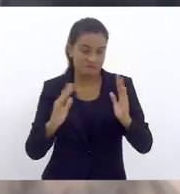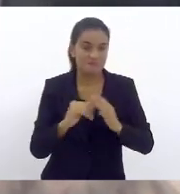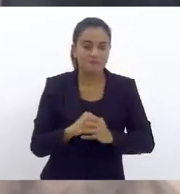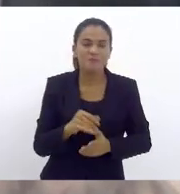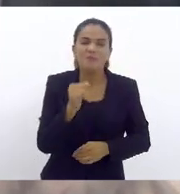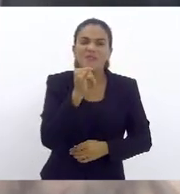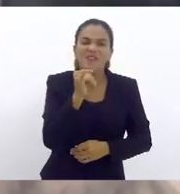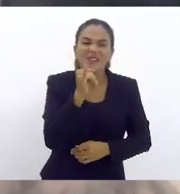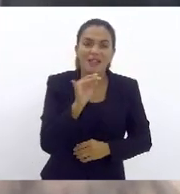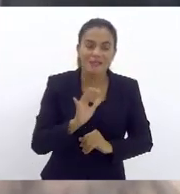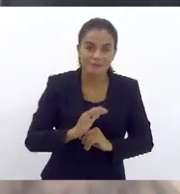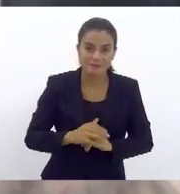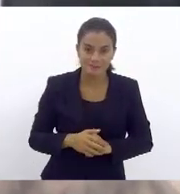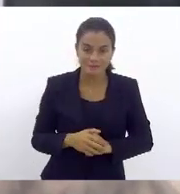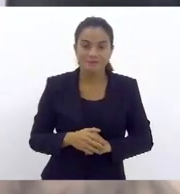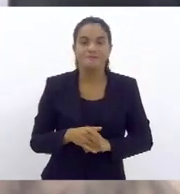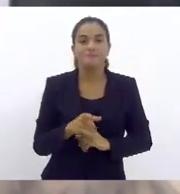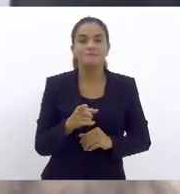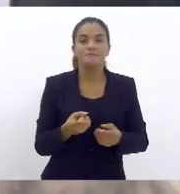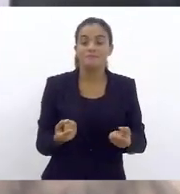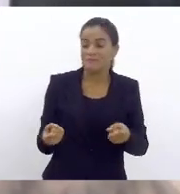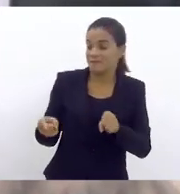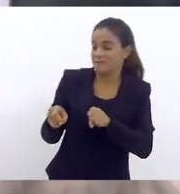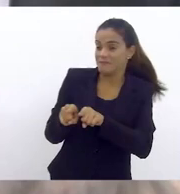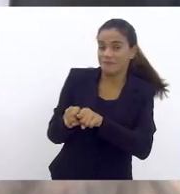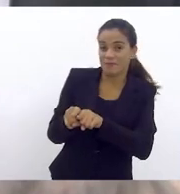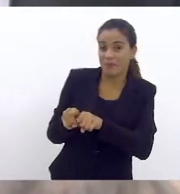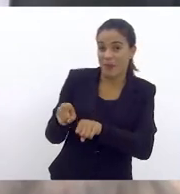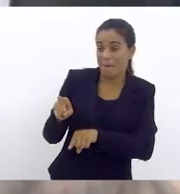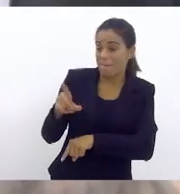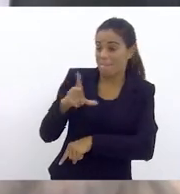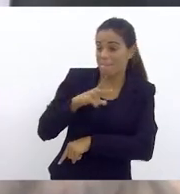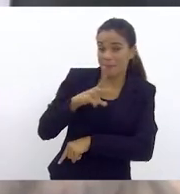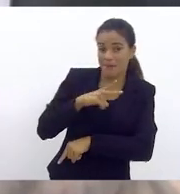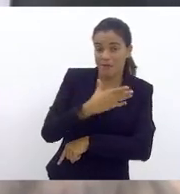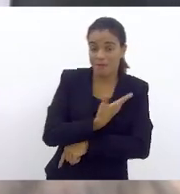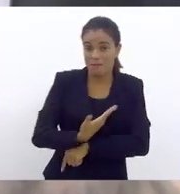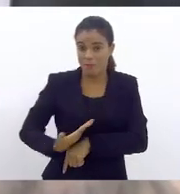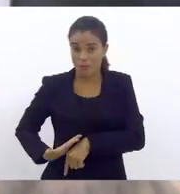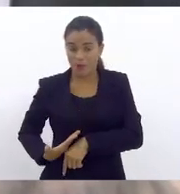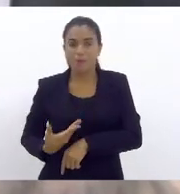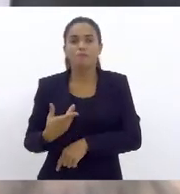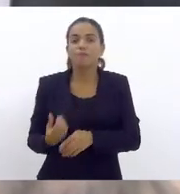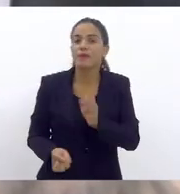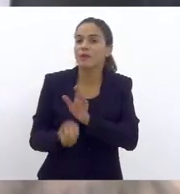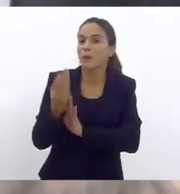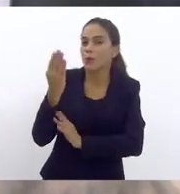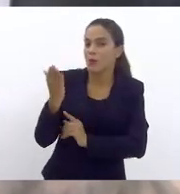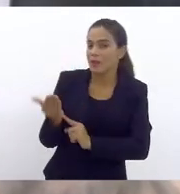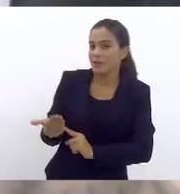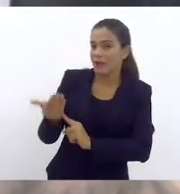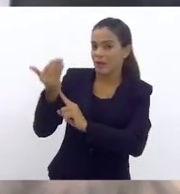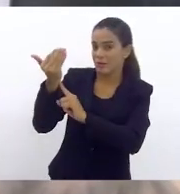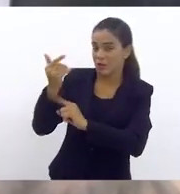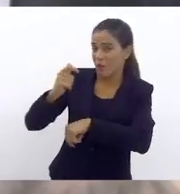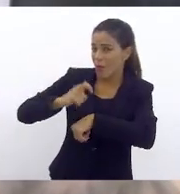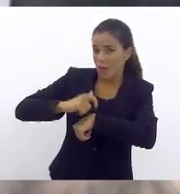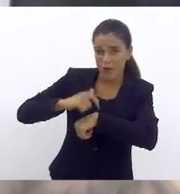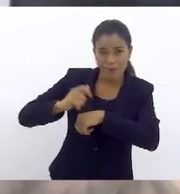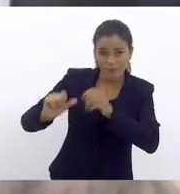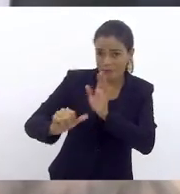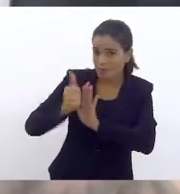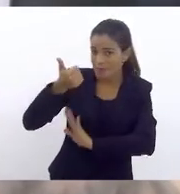você por exemplo vai estruturar uma parceria público privada para internalização de uma tecnologia é possível que no primeiro momento